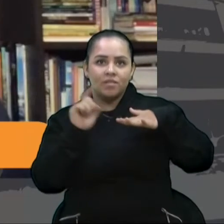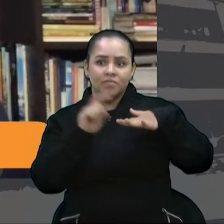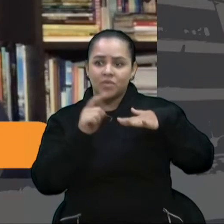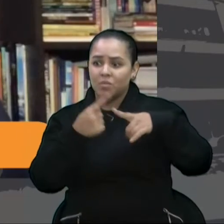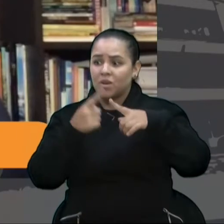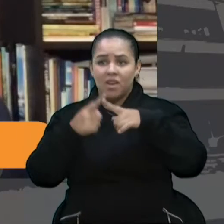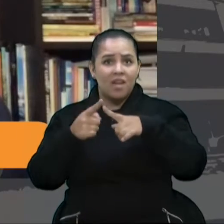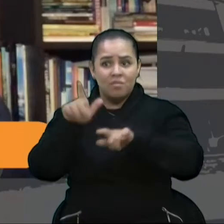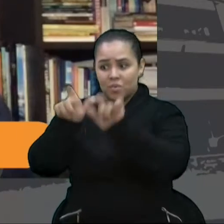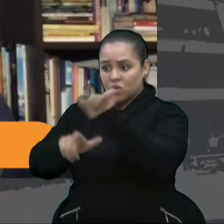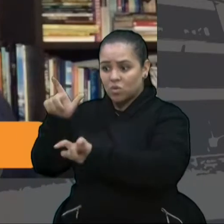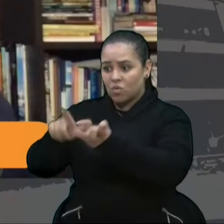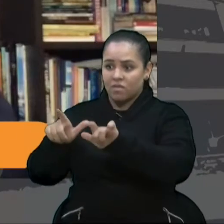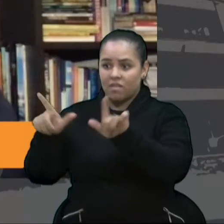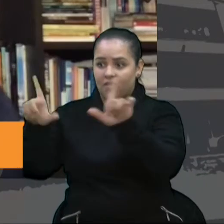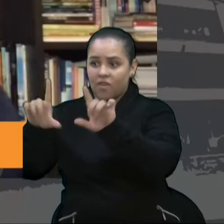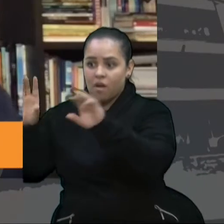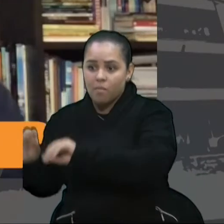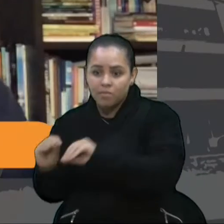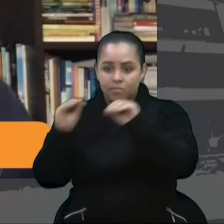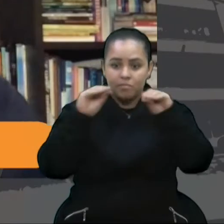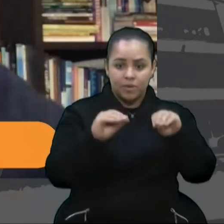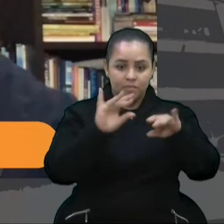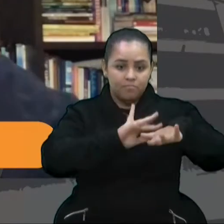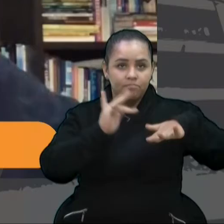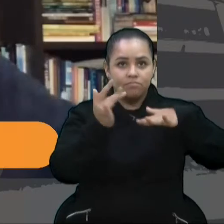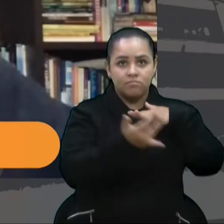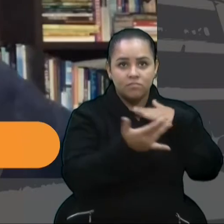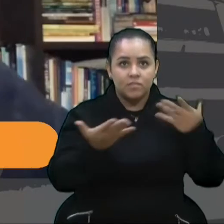a rede social e deixando de lado. A gente está